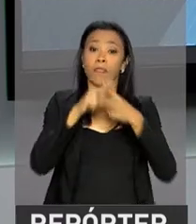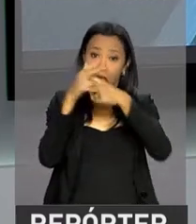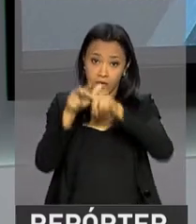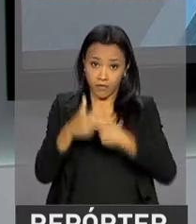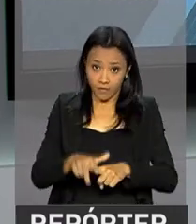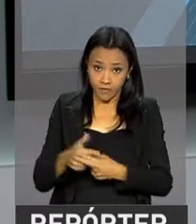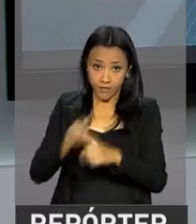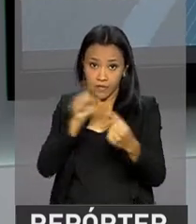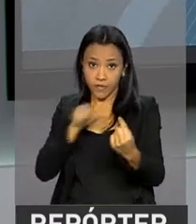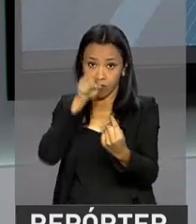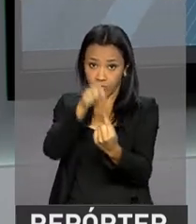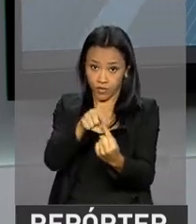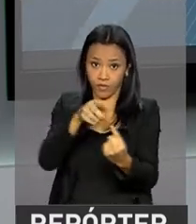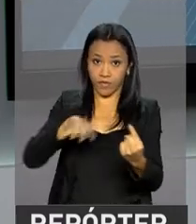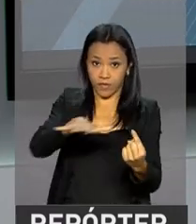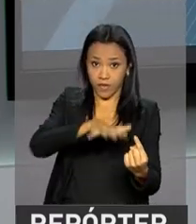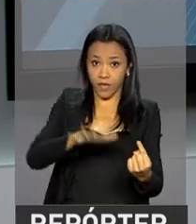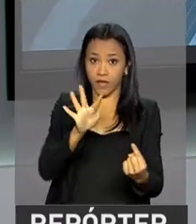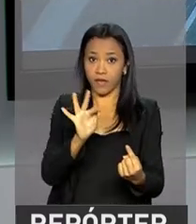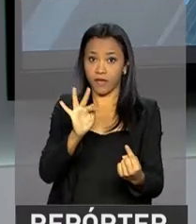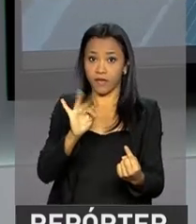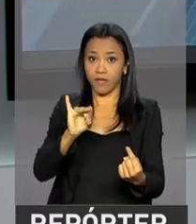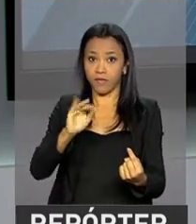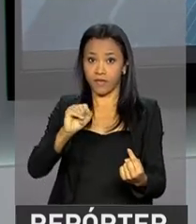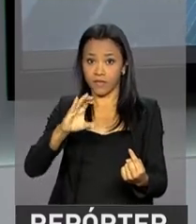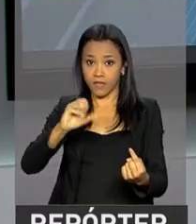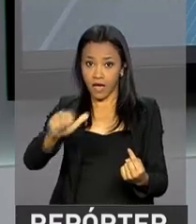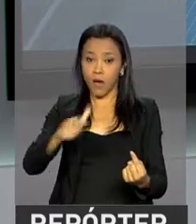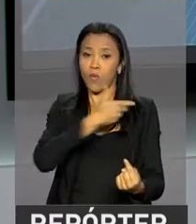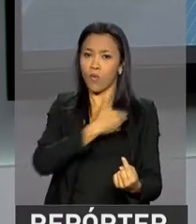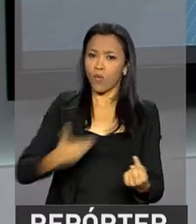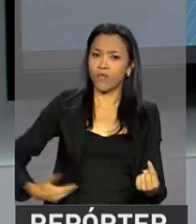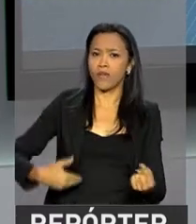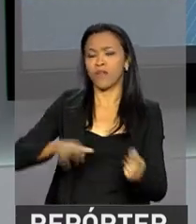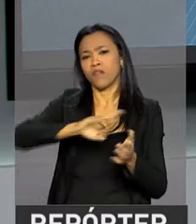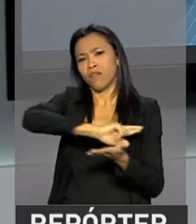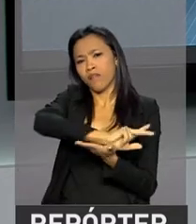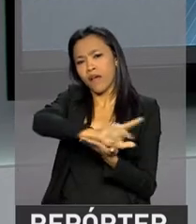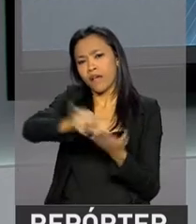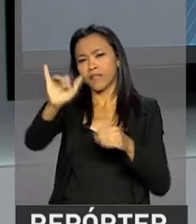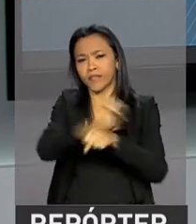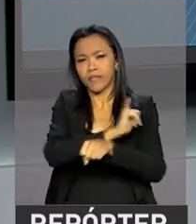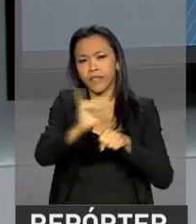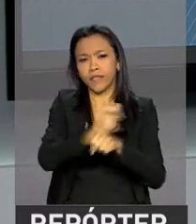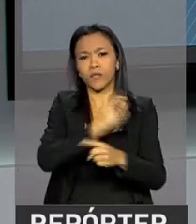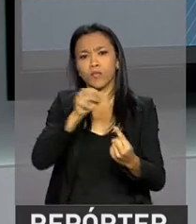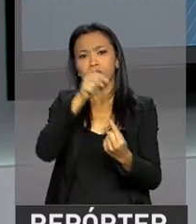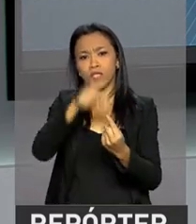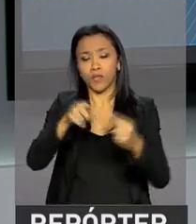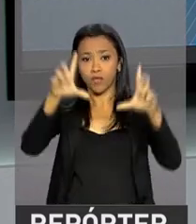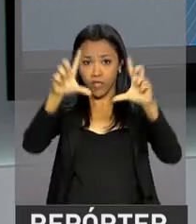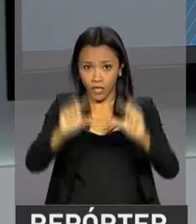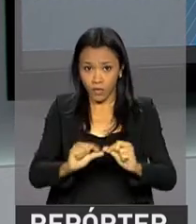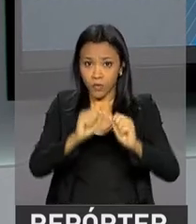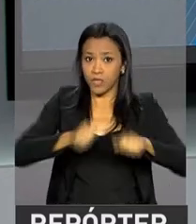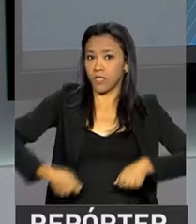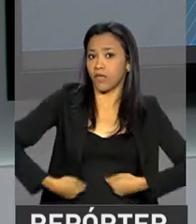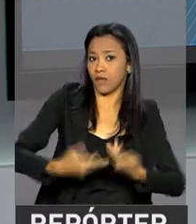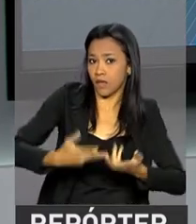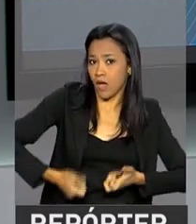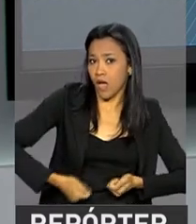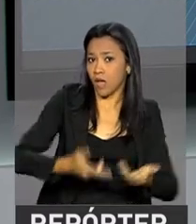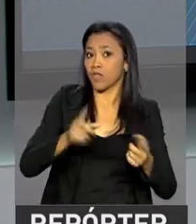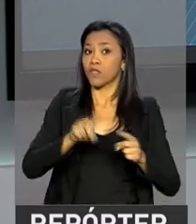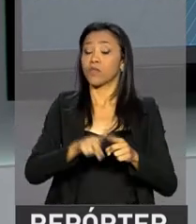das metas fiscais, o governo anunciou um pacote de medidas para reduzir gastos. Só com o adiamento do reajuste de